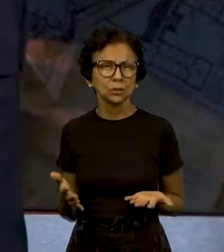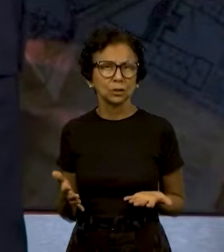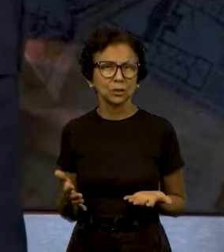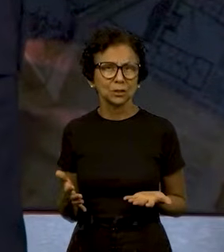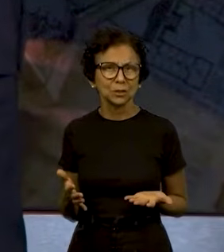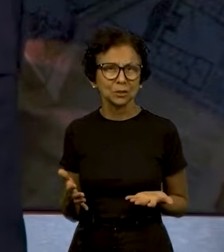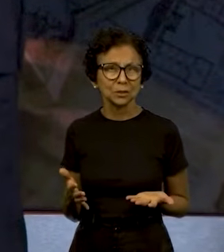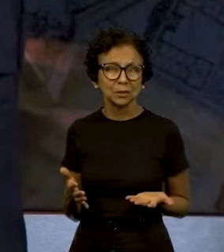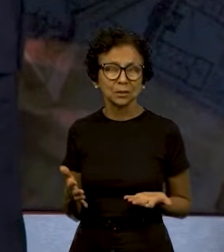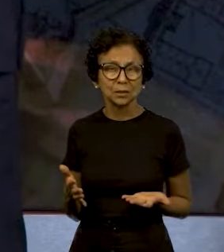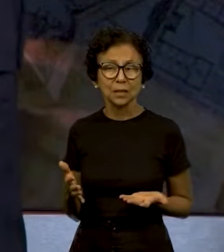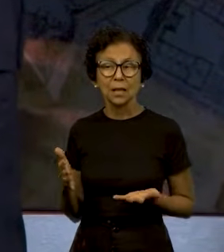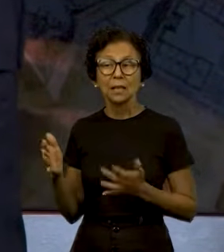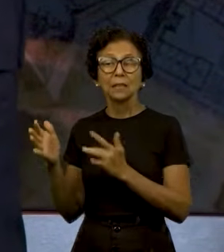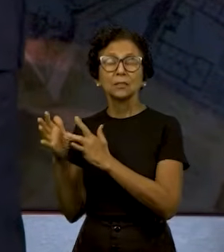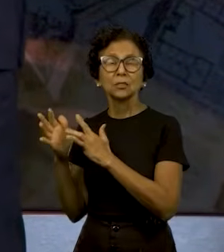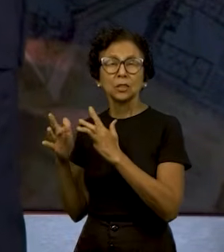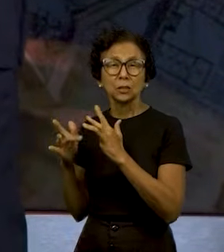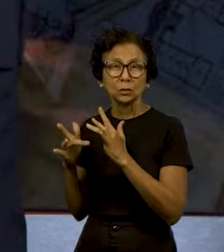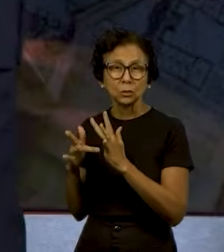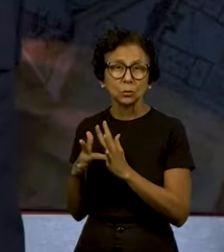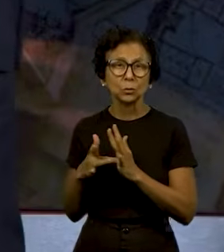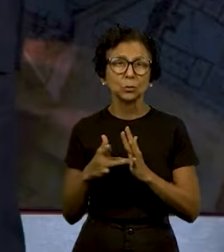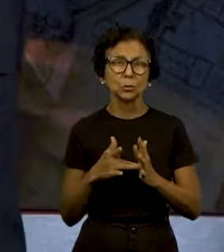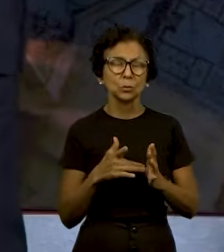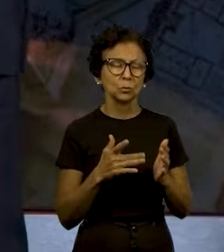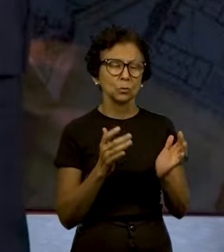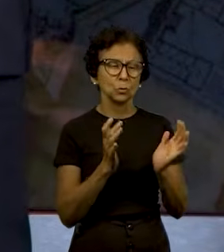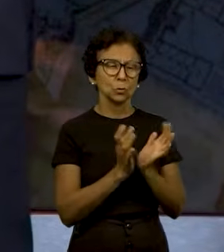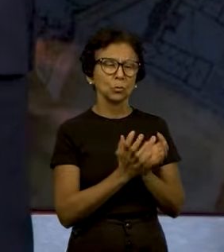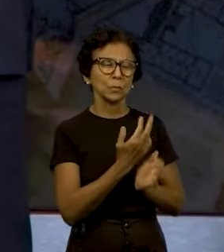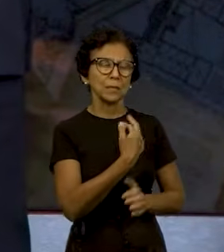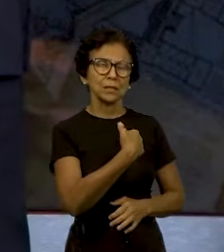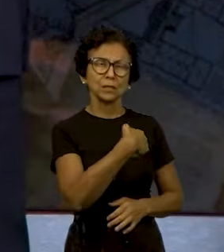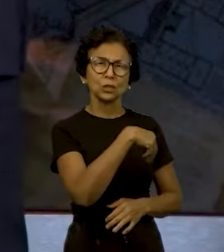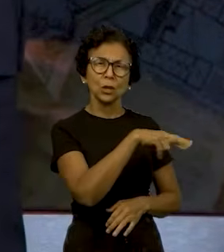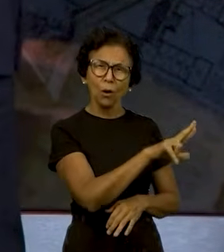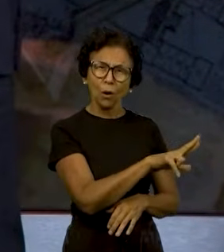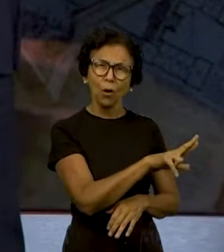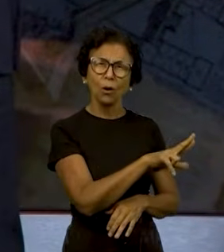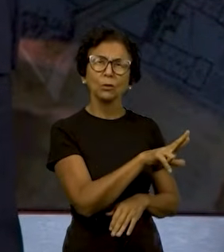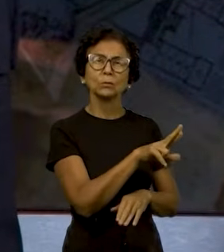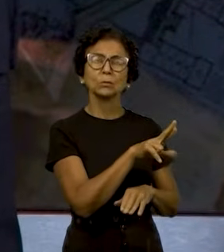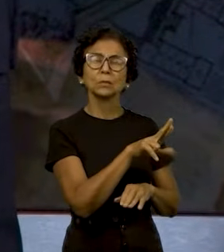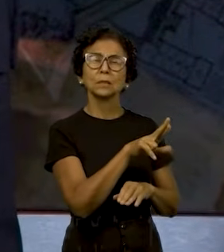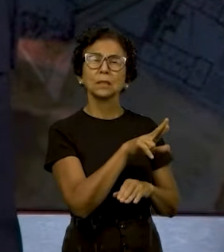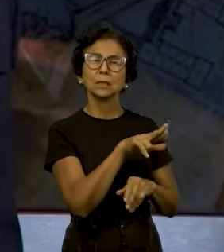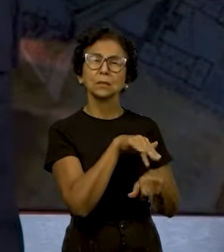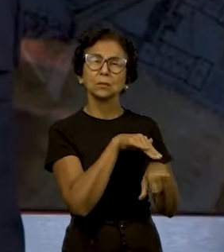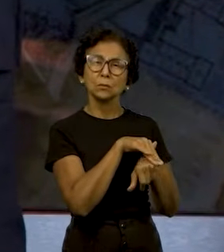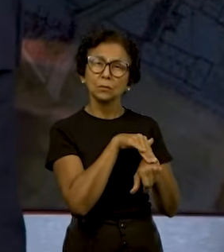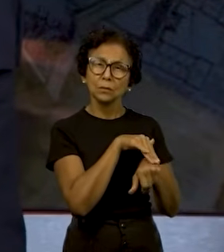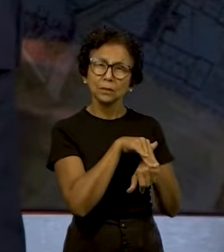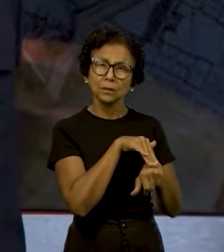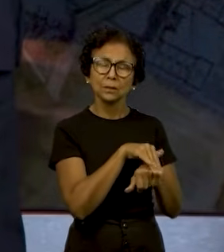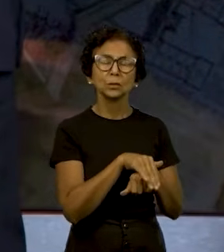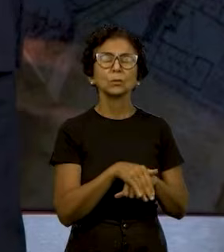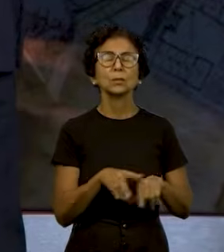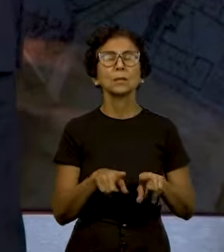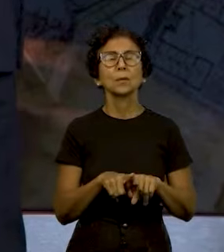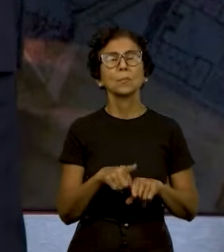Ele conversou. Sim. Fariseus, saduceus, ou até mesmo cidades,